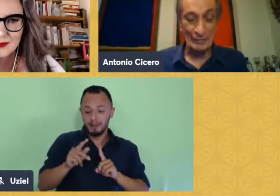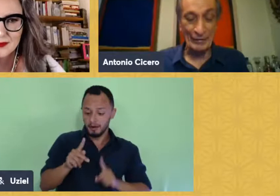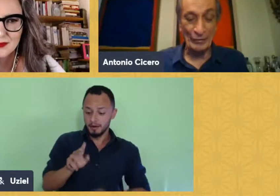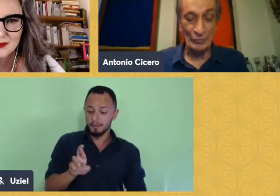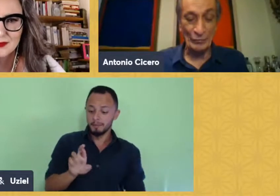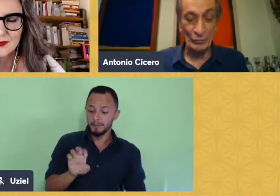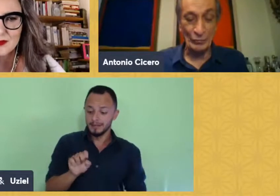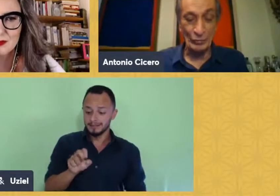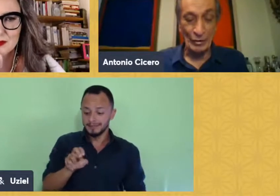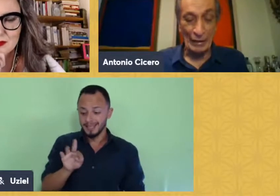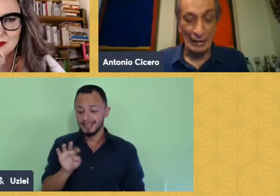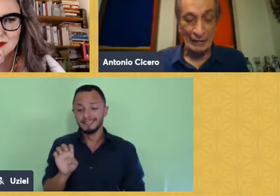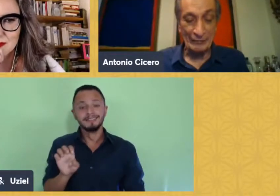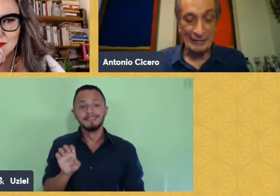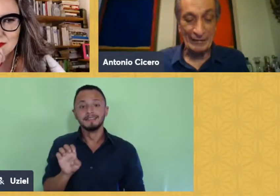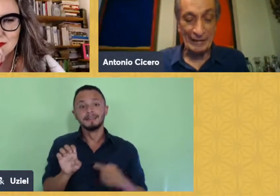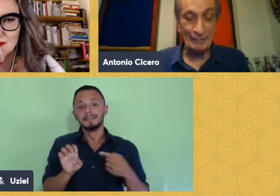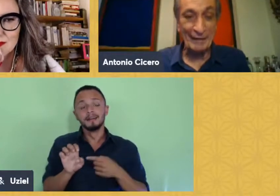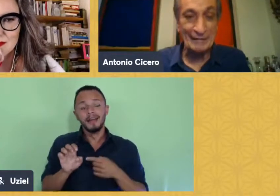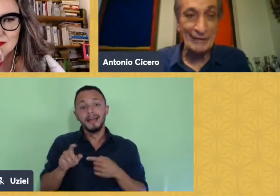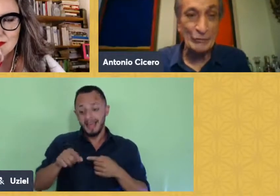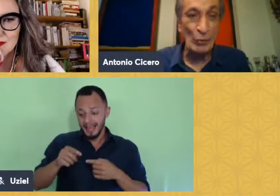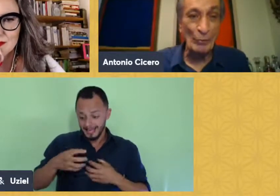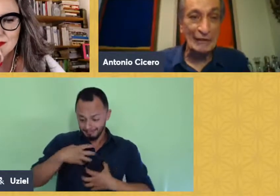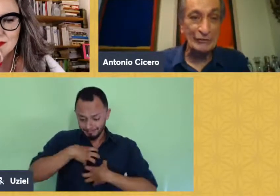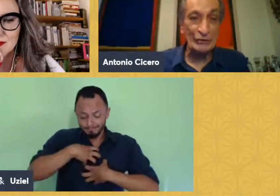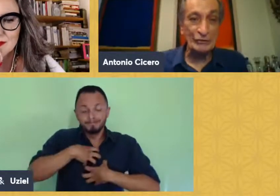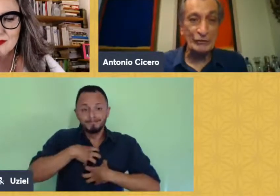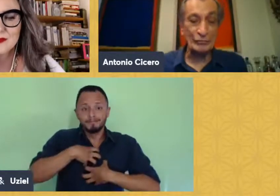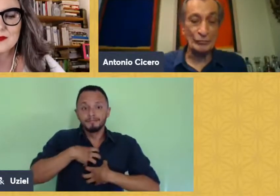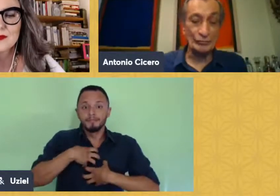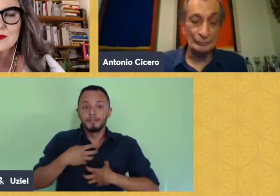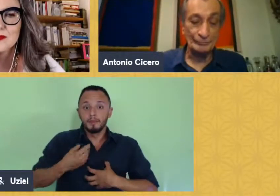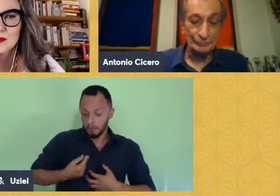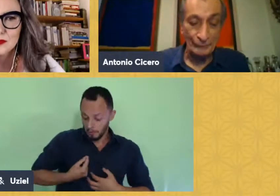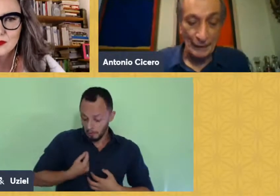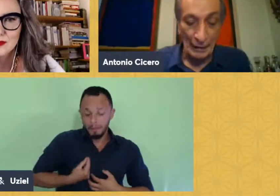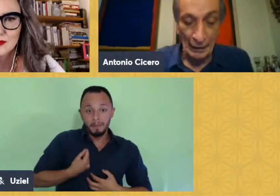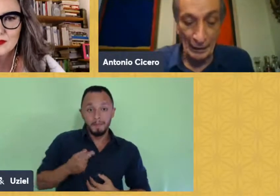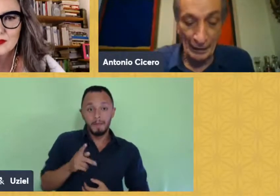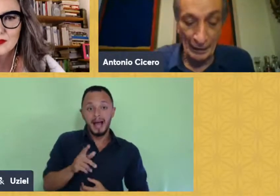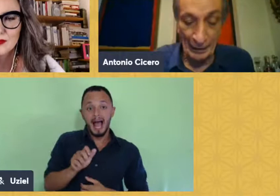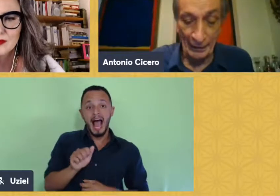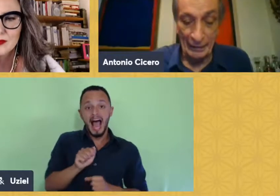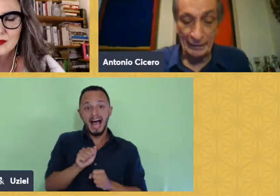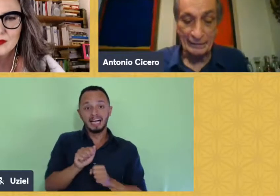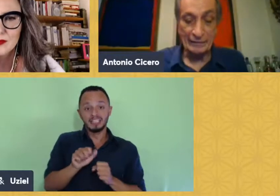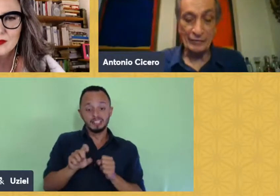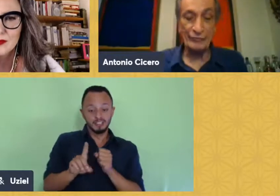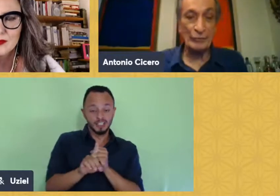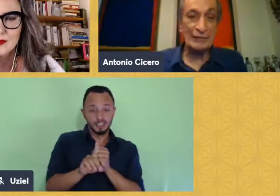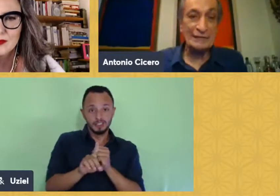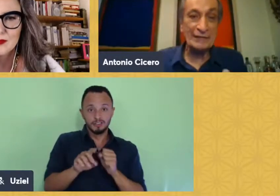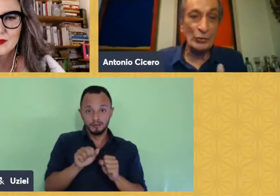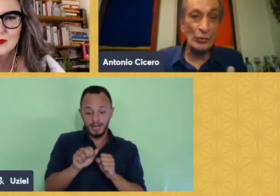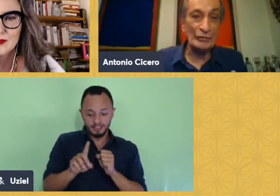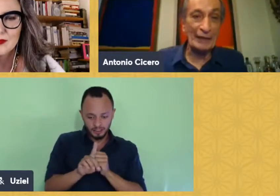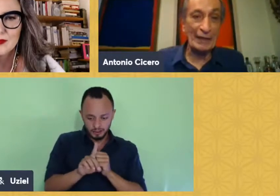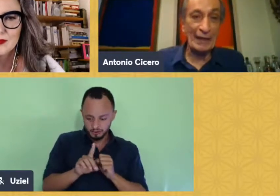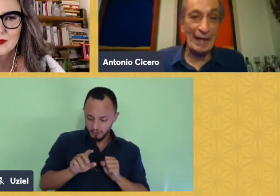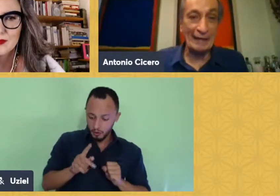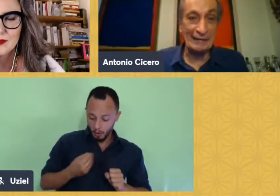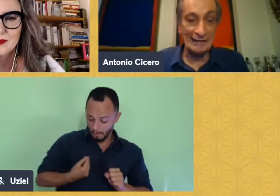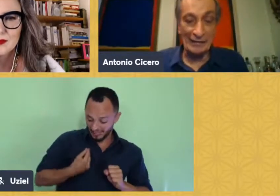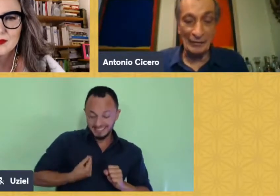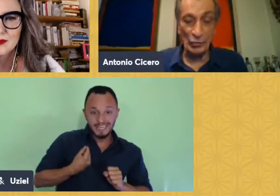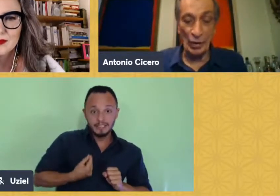Por exemplo, na verdade, presente como adjetivo significa o que se